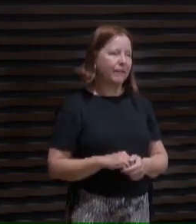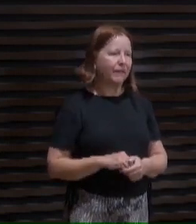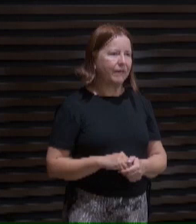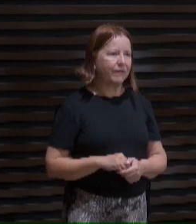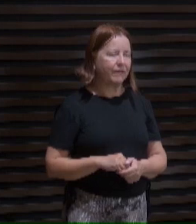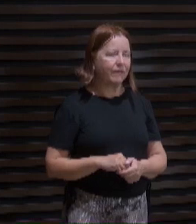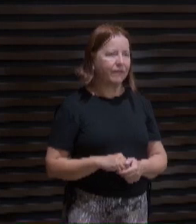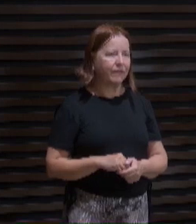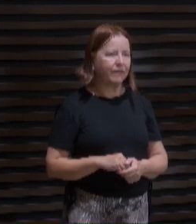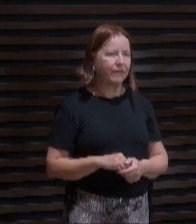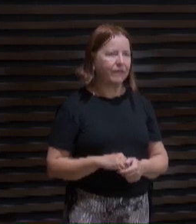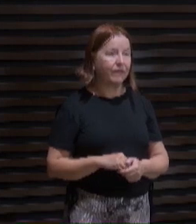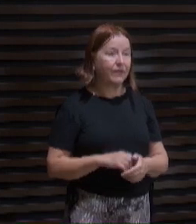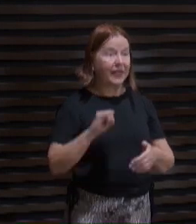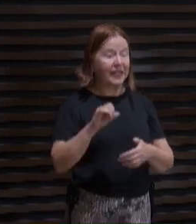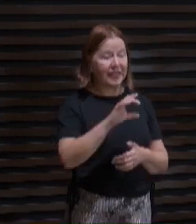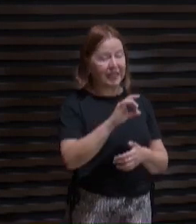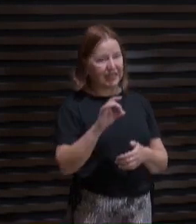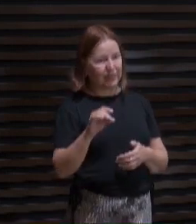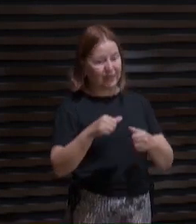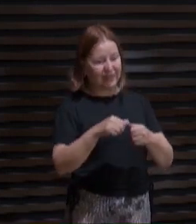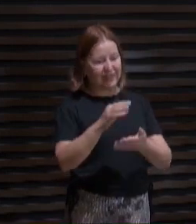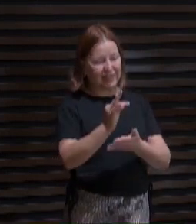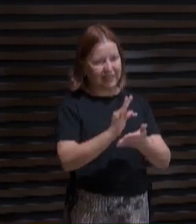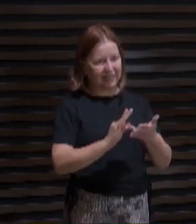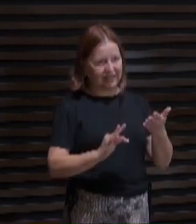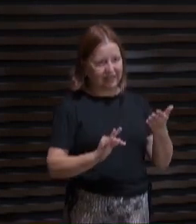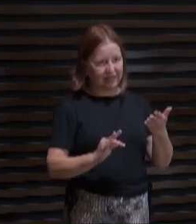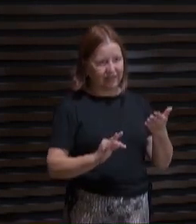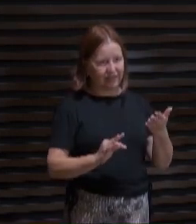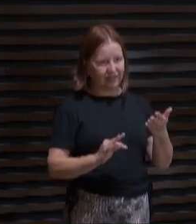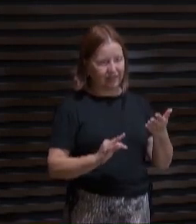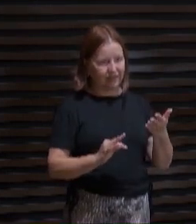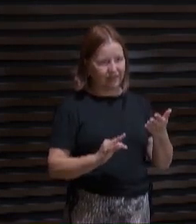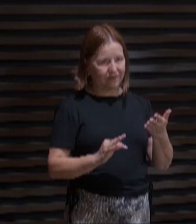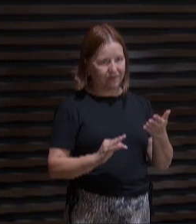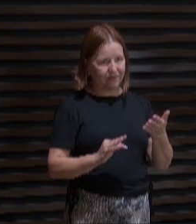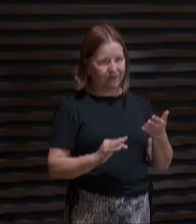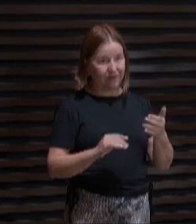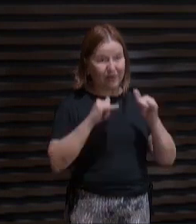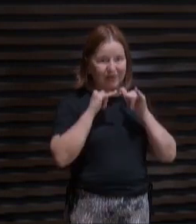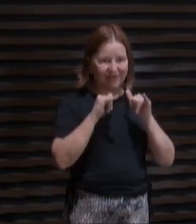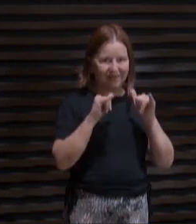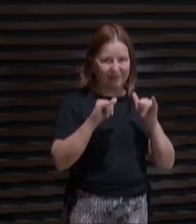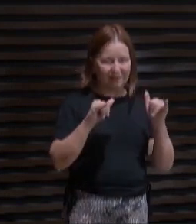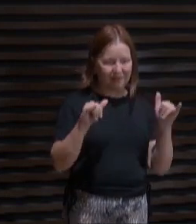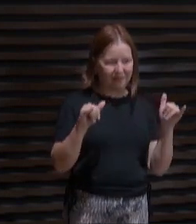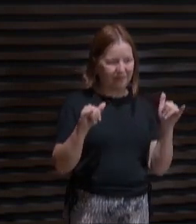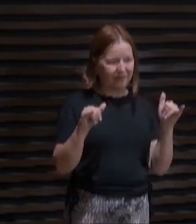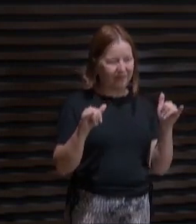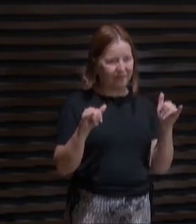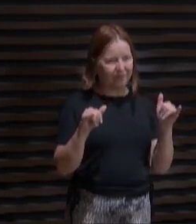Se cada um desses textos cada um desses episódios fossem contados,